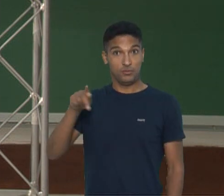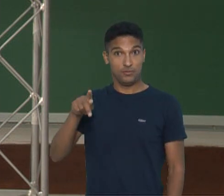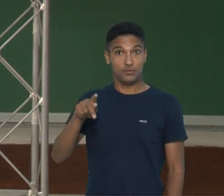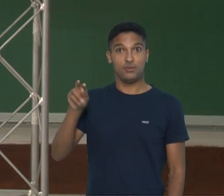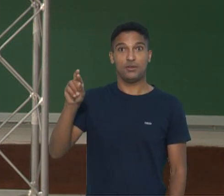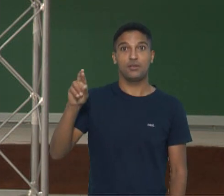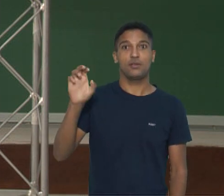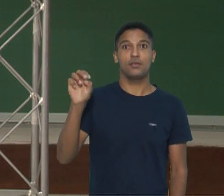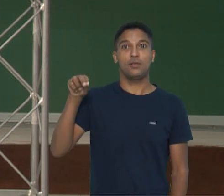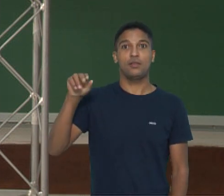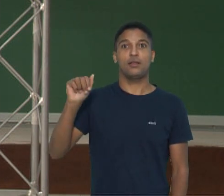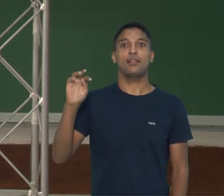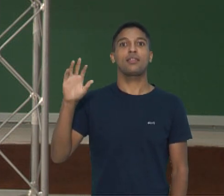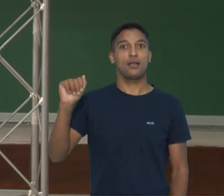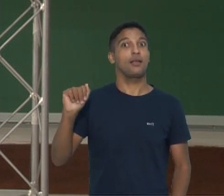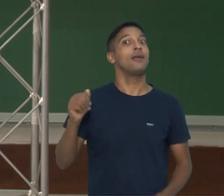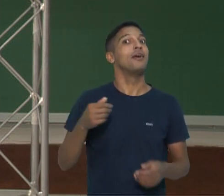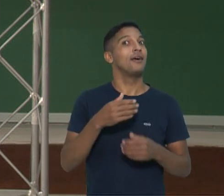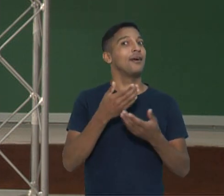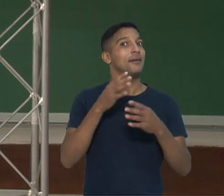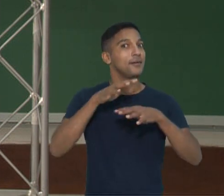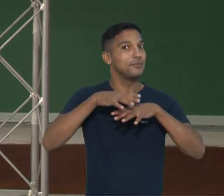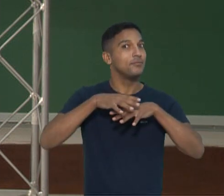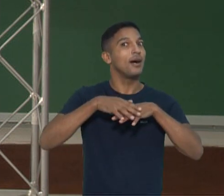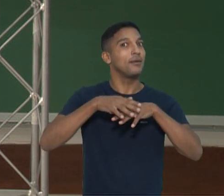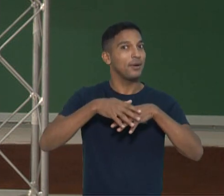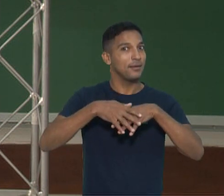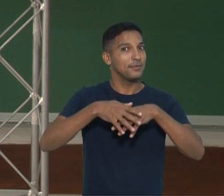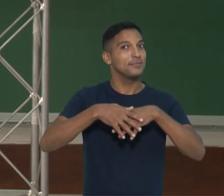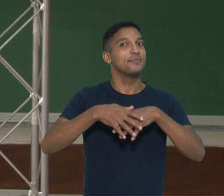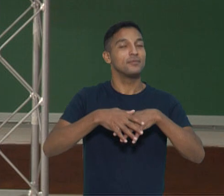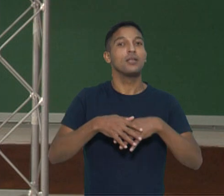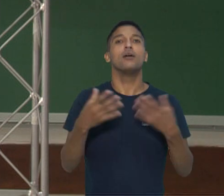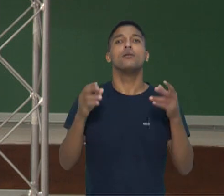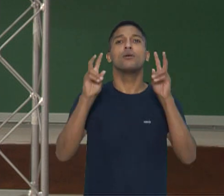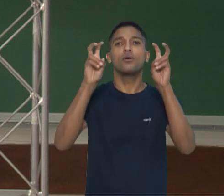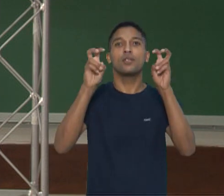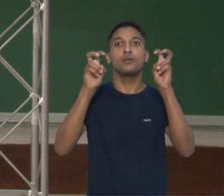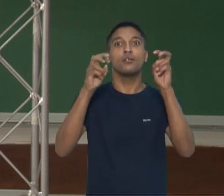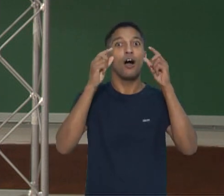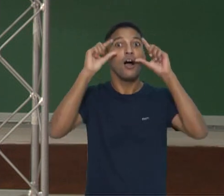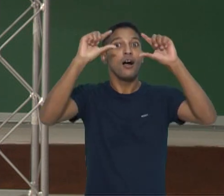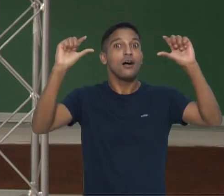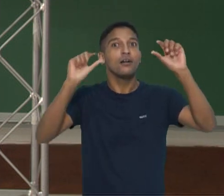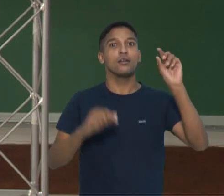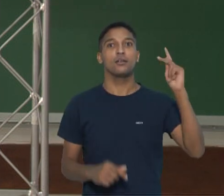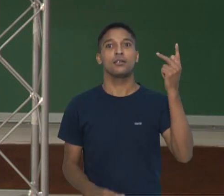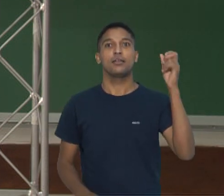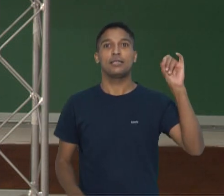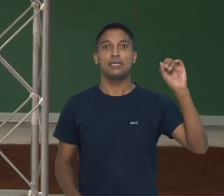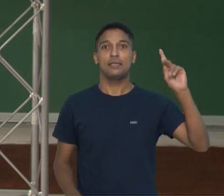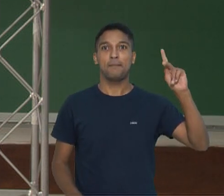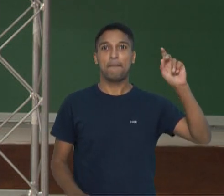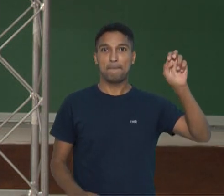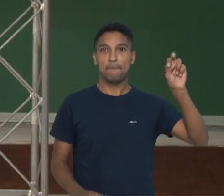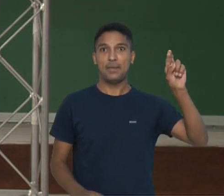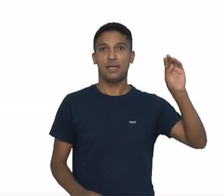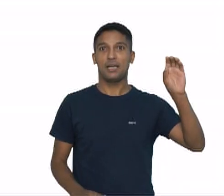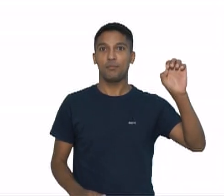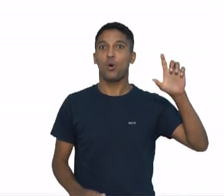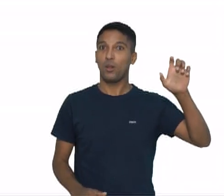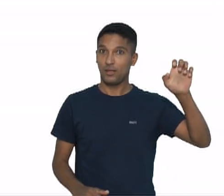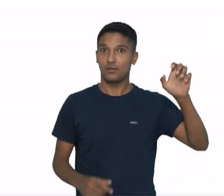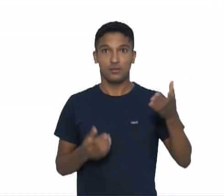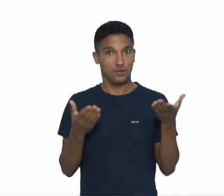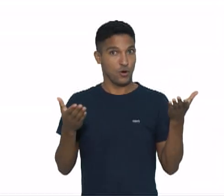trabalhar com vocês, na verdade, vamos continuar trabalhando o conteúdo referente à hipérbole. Na aula de hoje nós vamos resolver